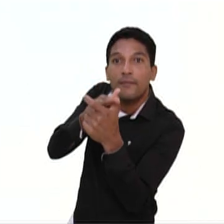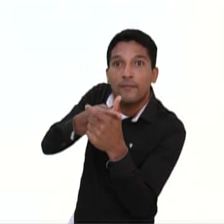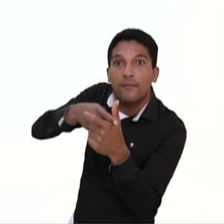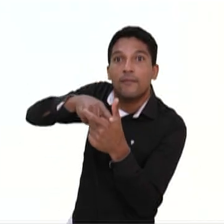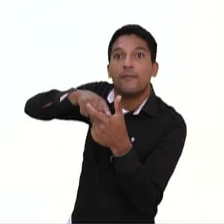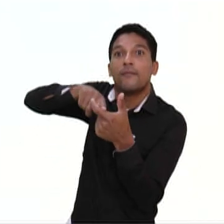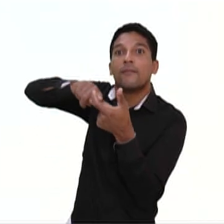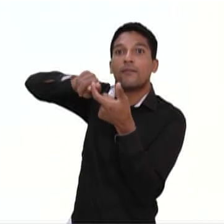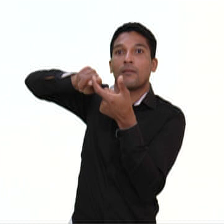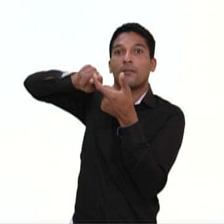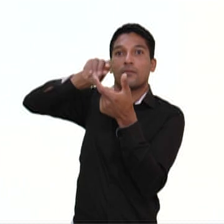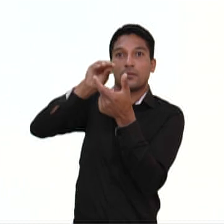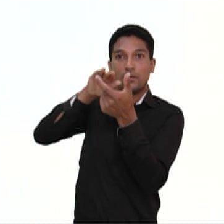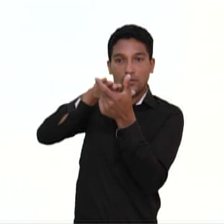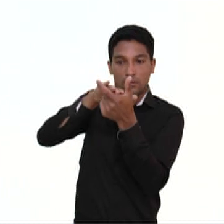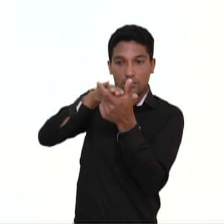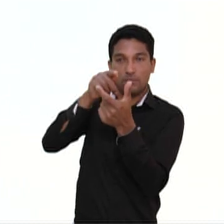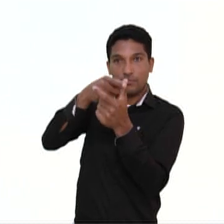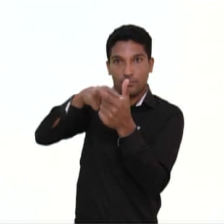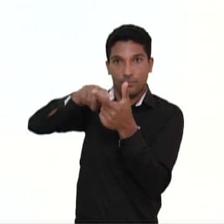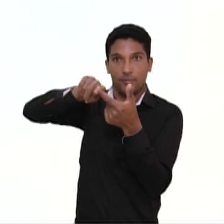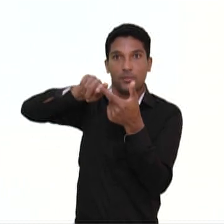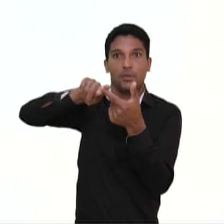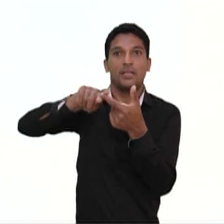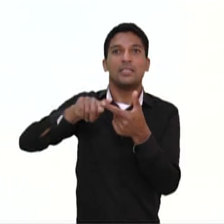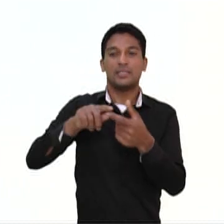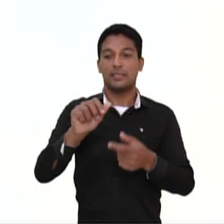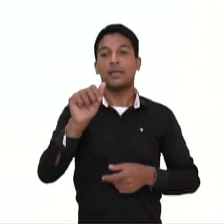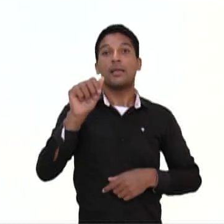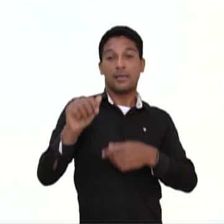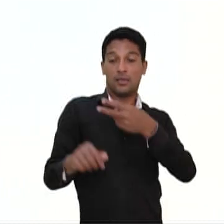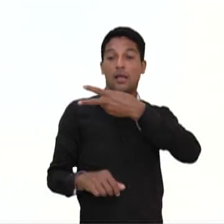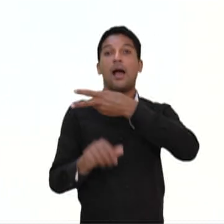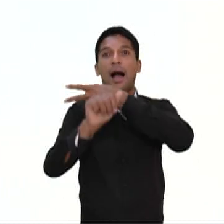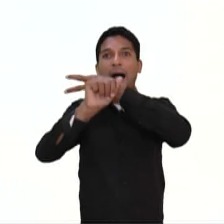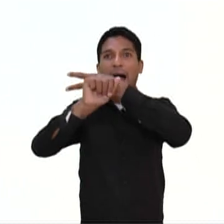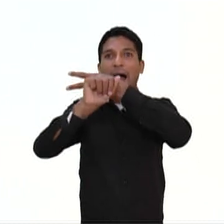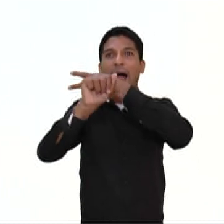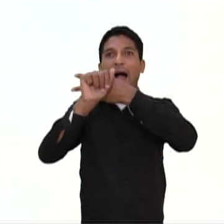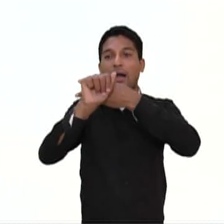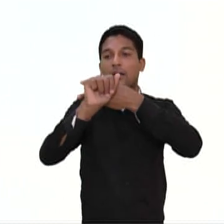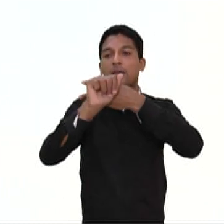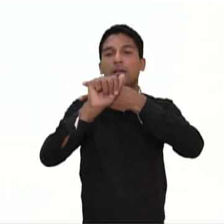absoluto de A, né? Quanto menor é o valor absoluto de uma função